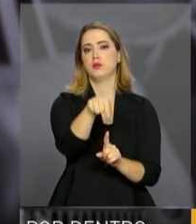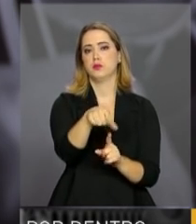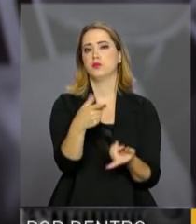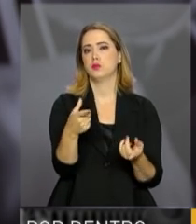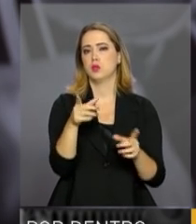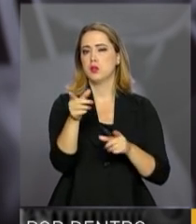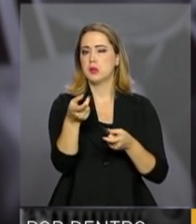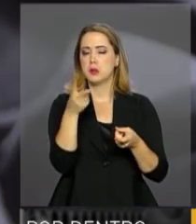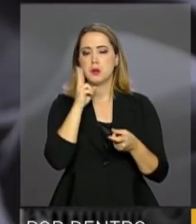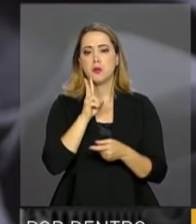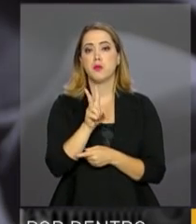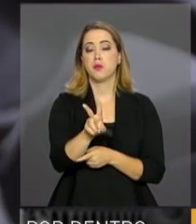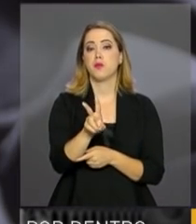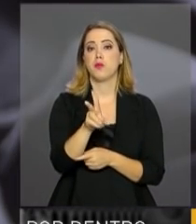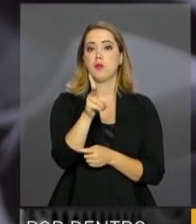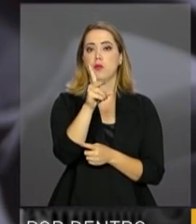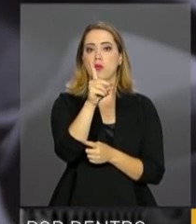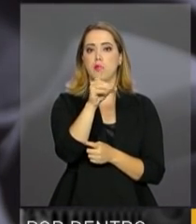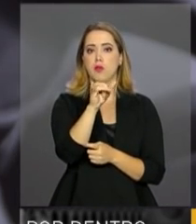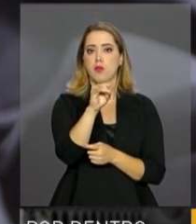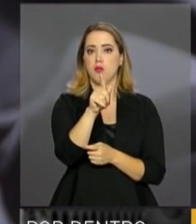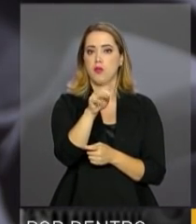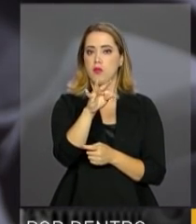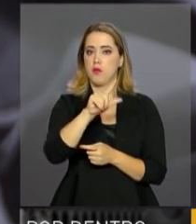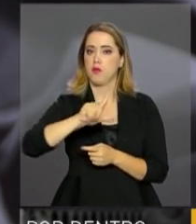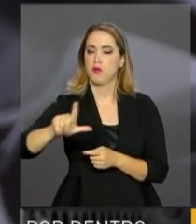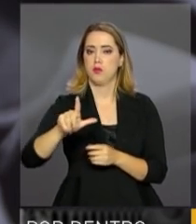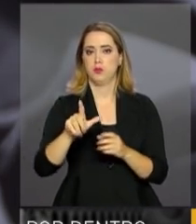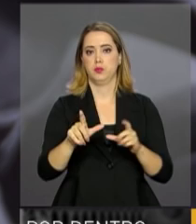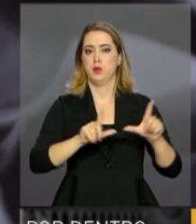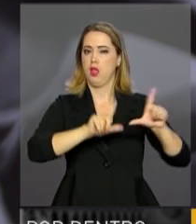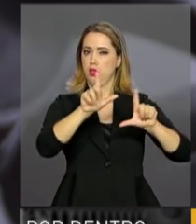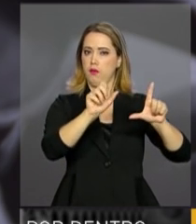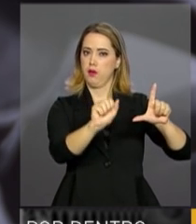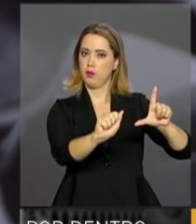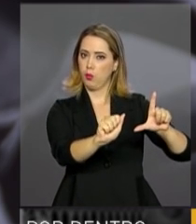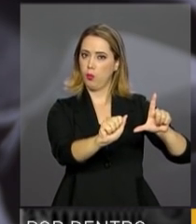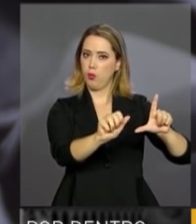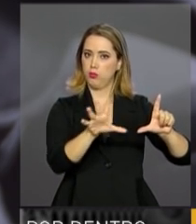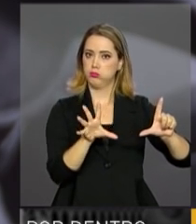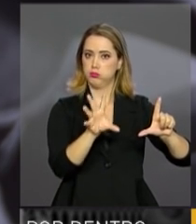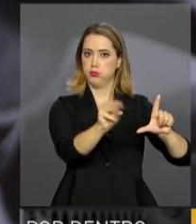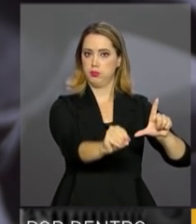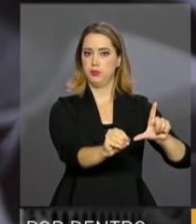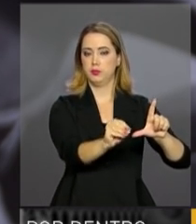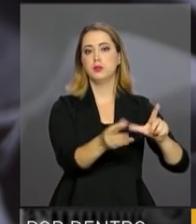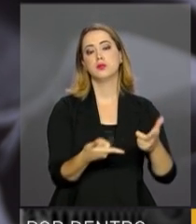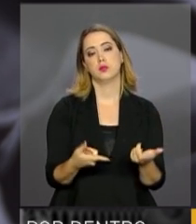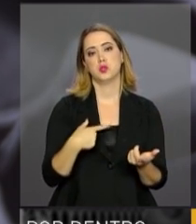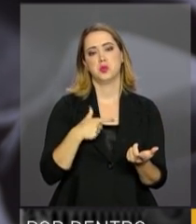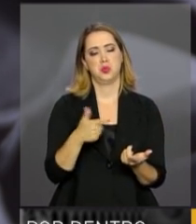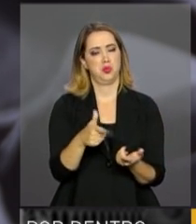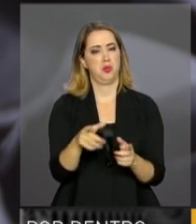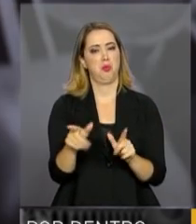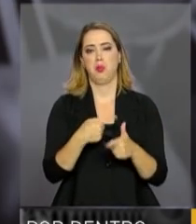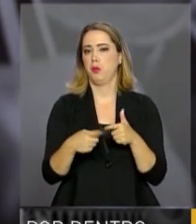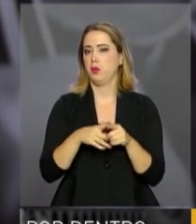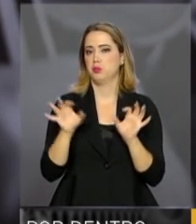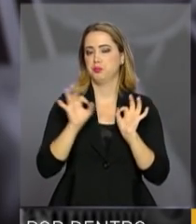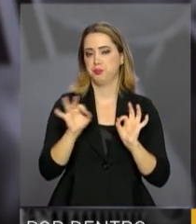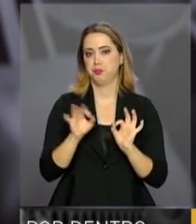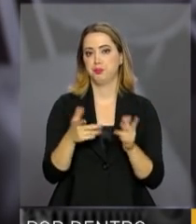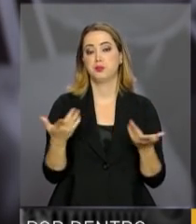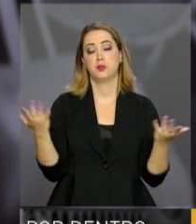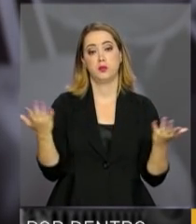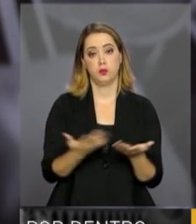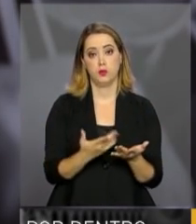monitoradas pelo sistema digital. O sistema analógico foi desligado, não tivemos um único problema na implantação dessa migração e